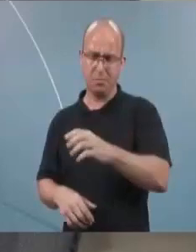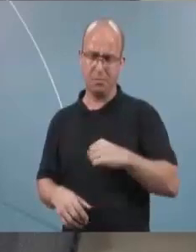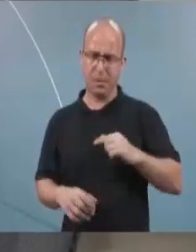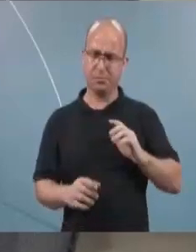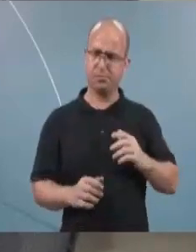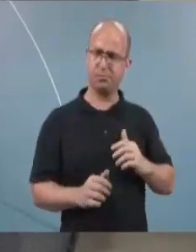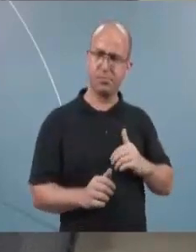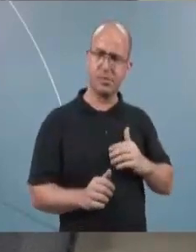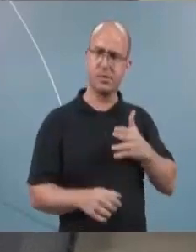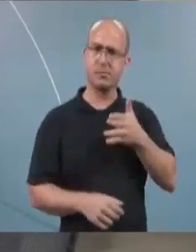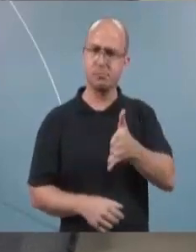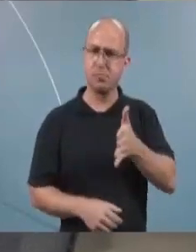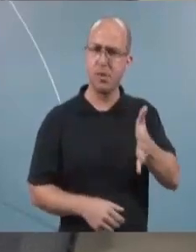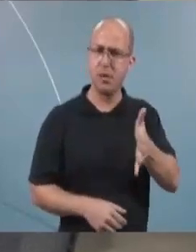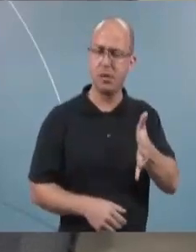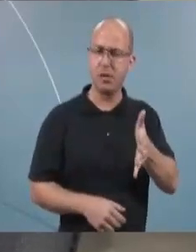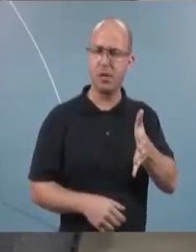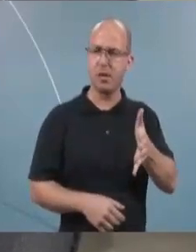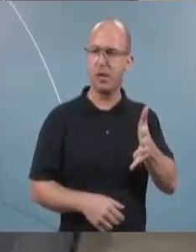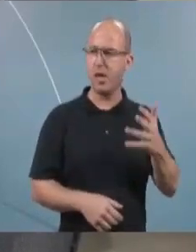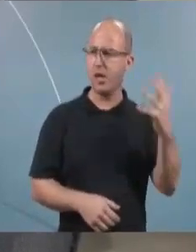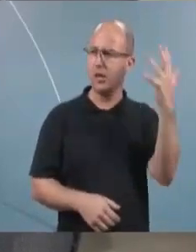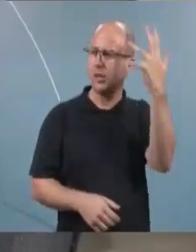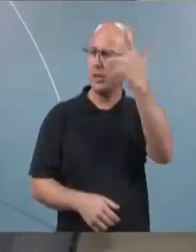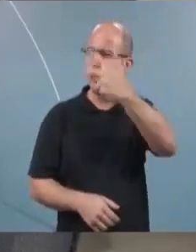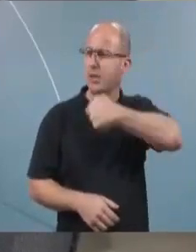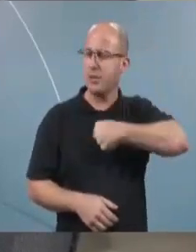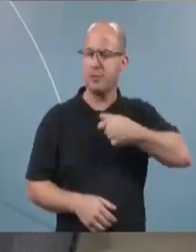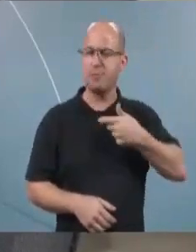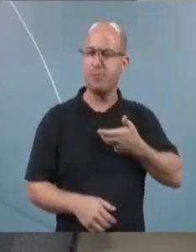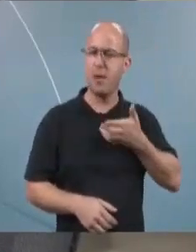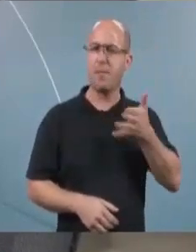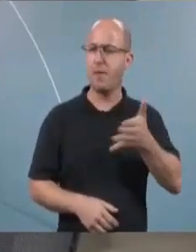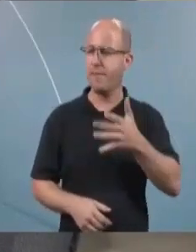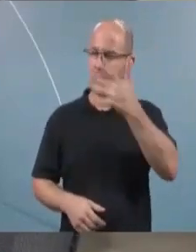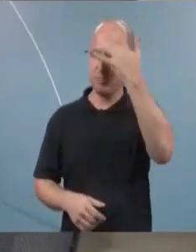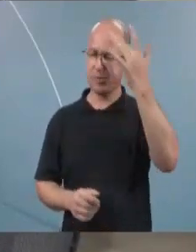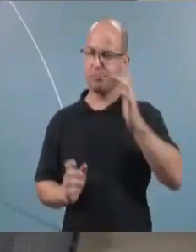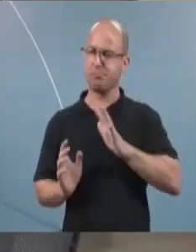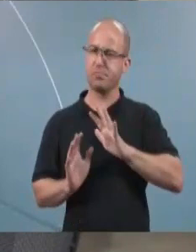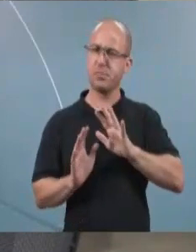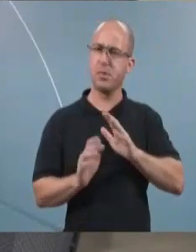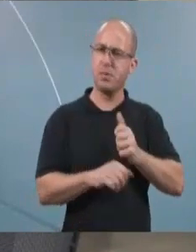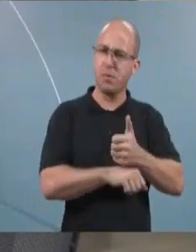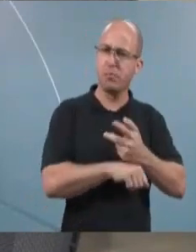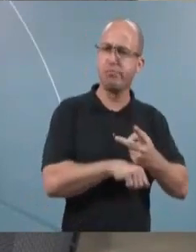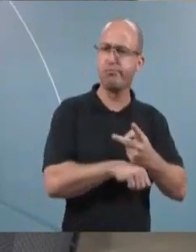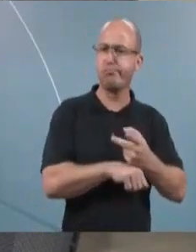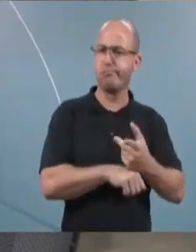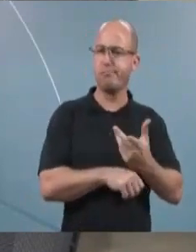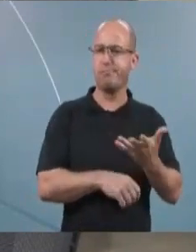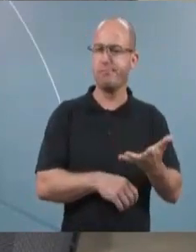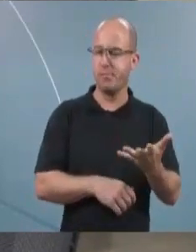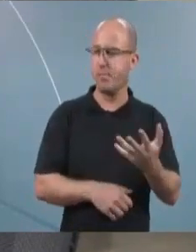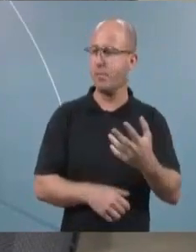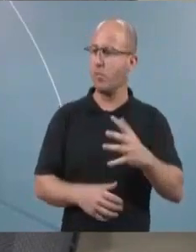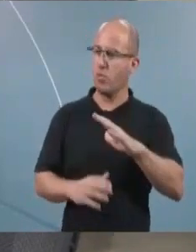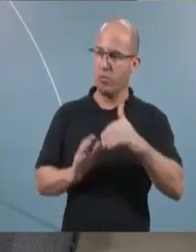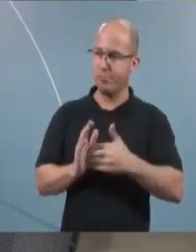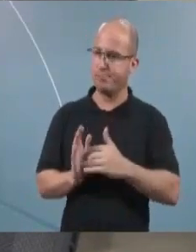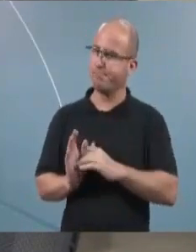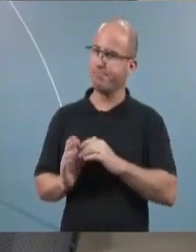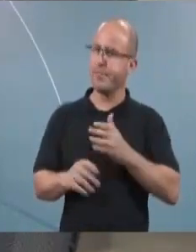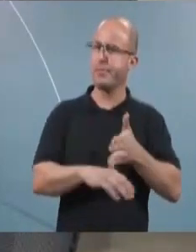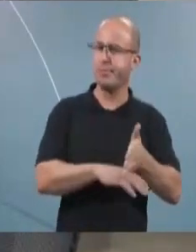movimentos é tão bonito de ver né todos vão todos vão mas